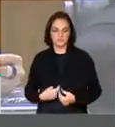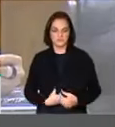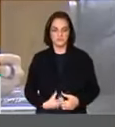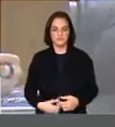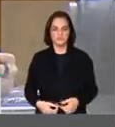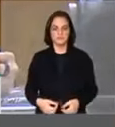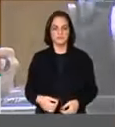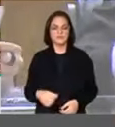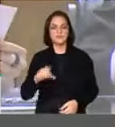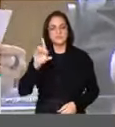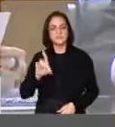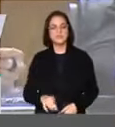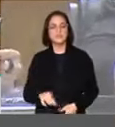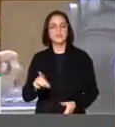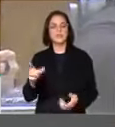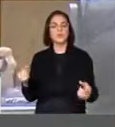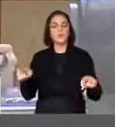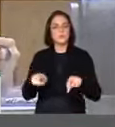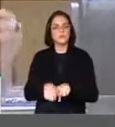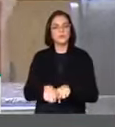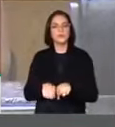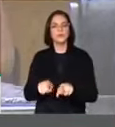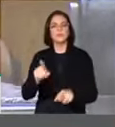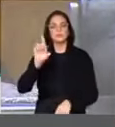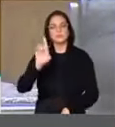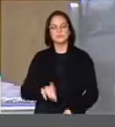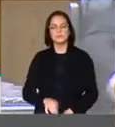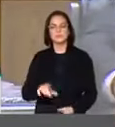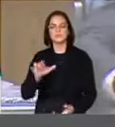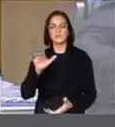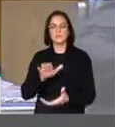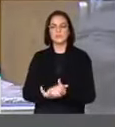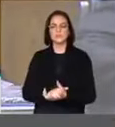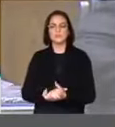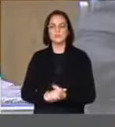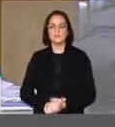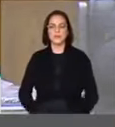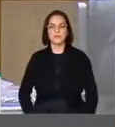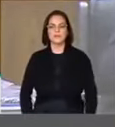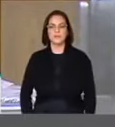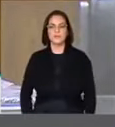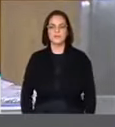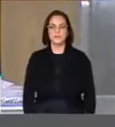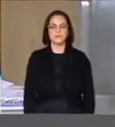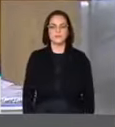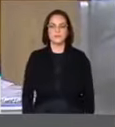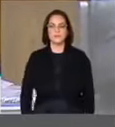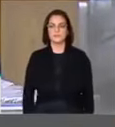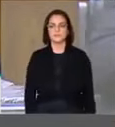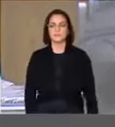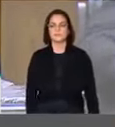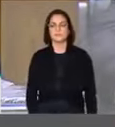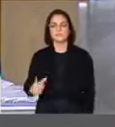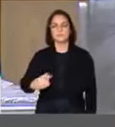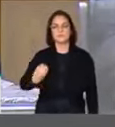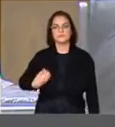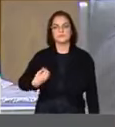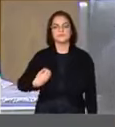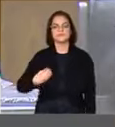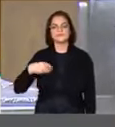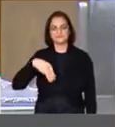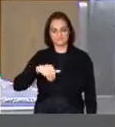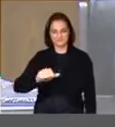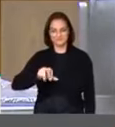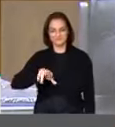o direito ao casamento. Então, portanto, obrigada pela sua presença. Agradecer a presença da deputada Maria José